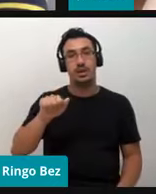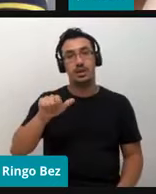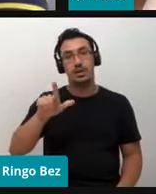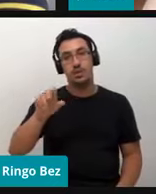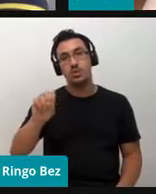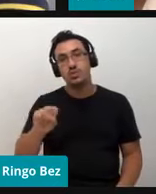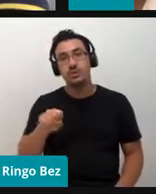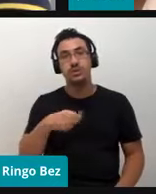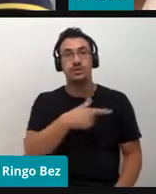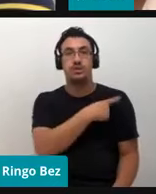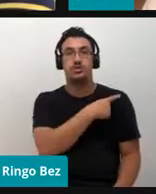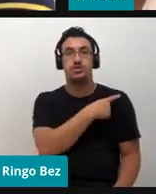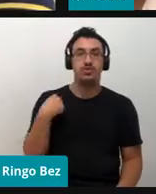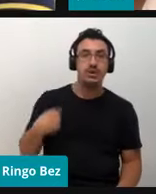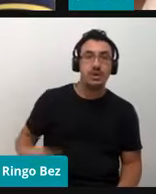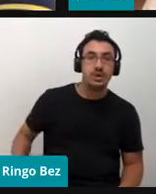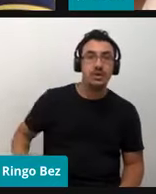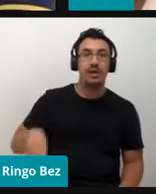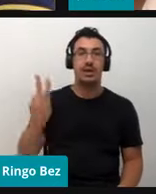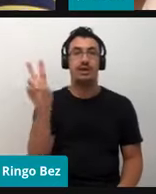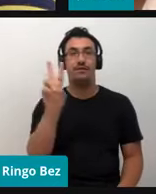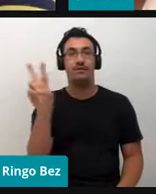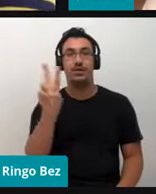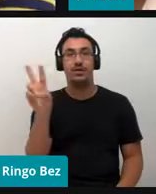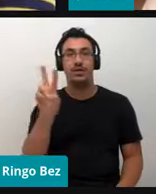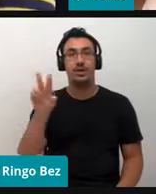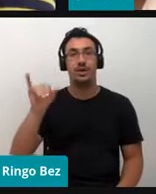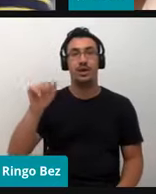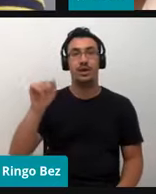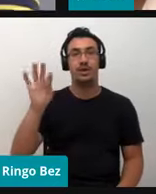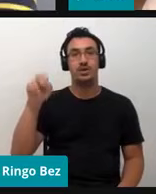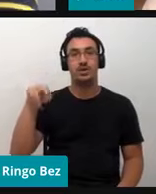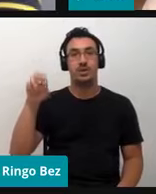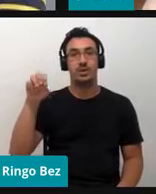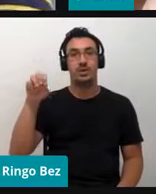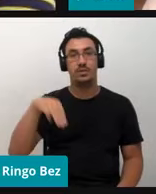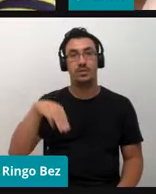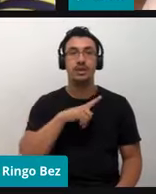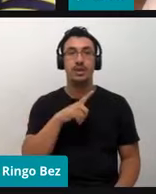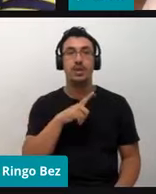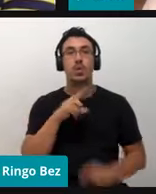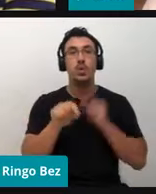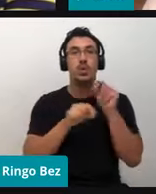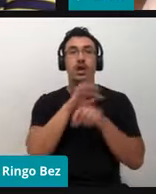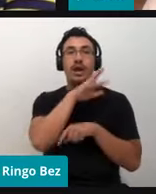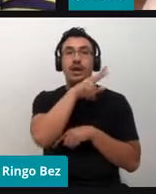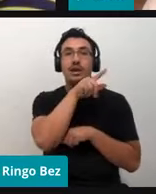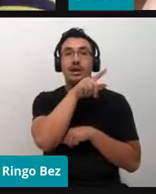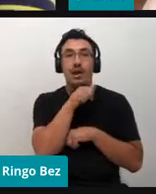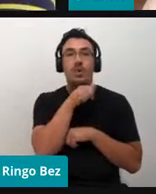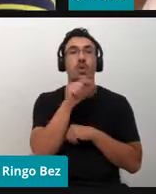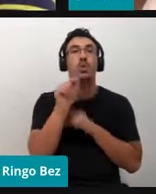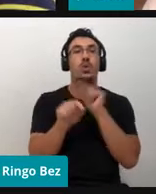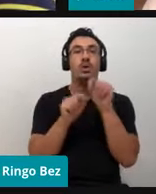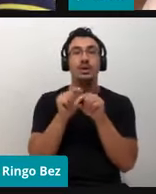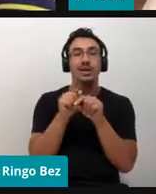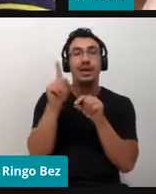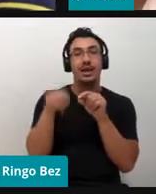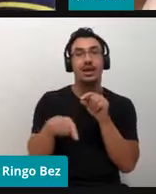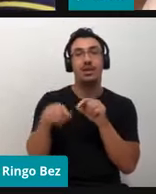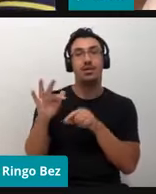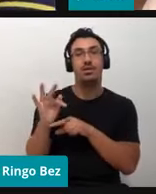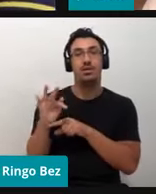agora não diferente, né? Um dos animais que pode estar envolvido como hospedeiro intermediário, o pangolim. Ainda